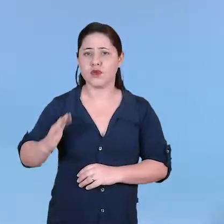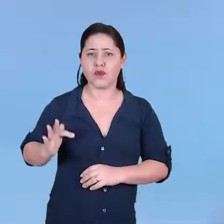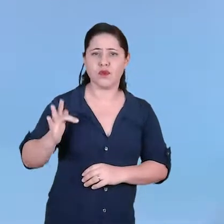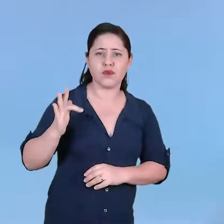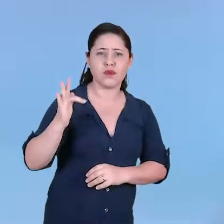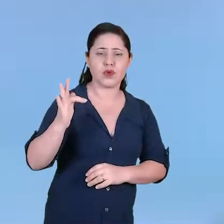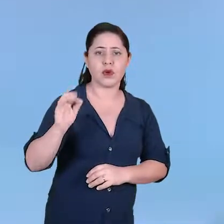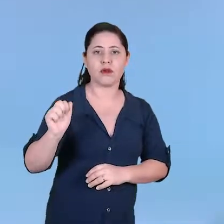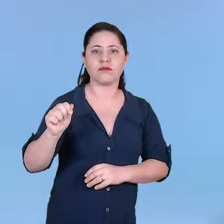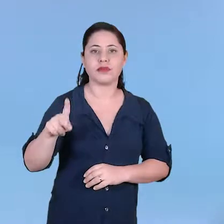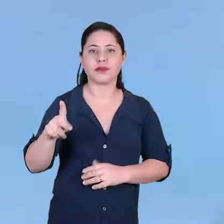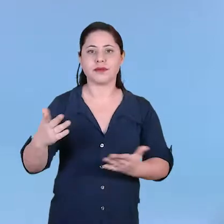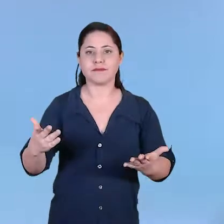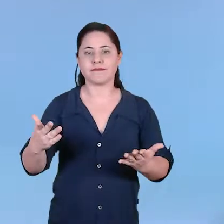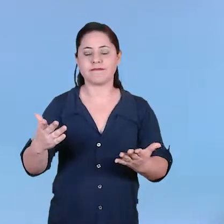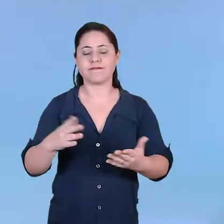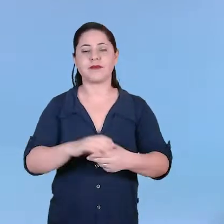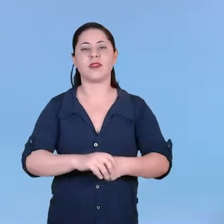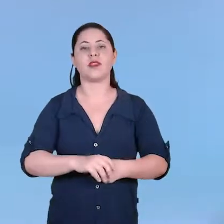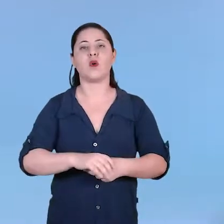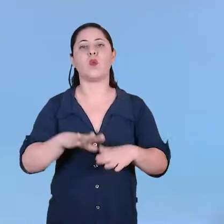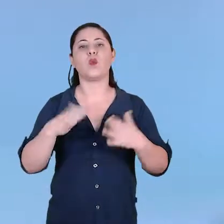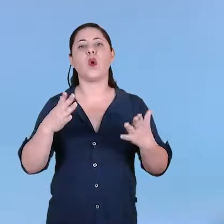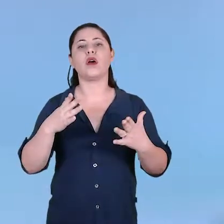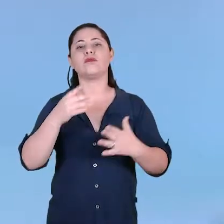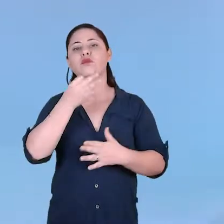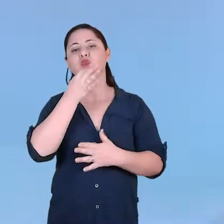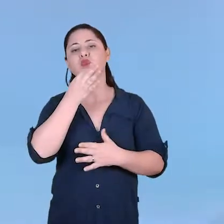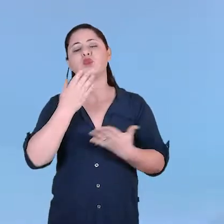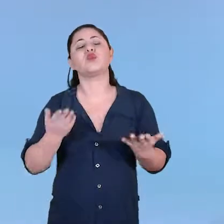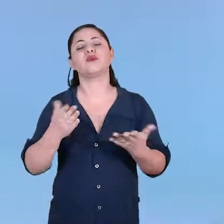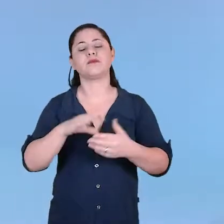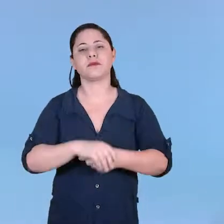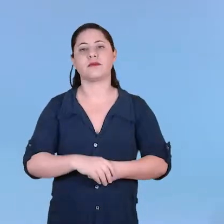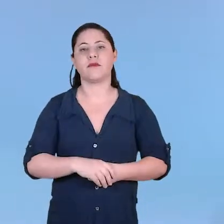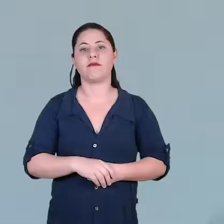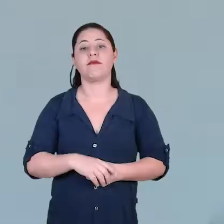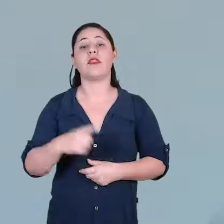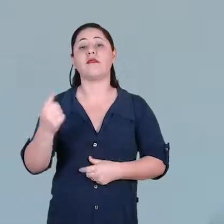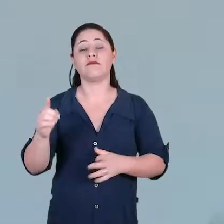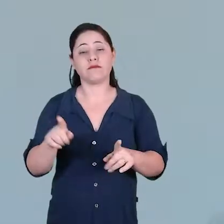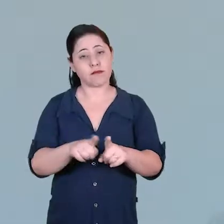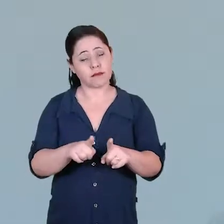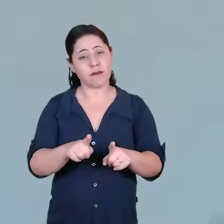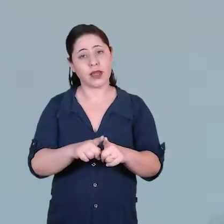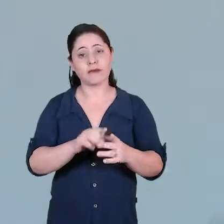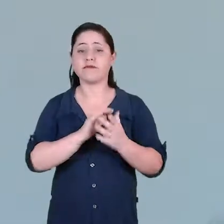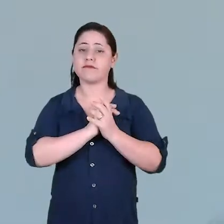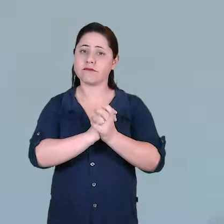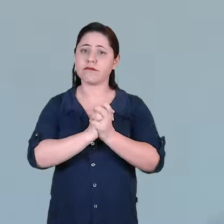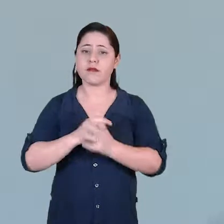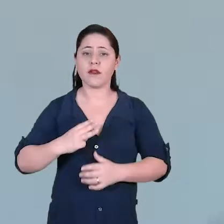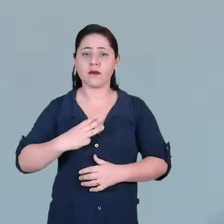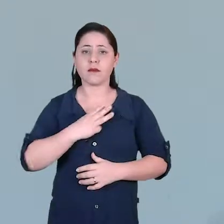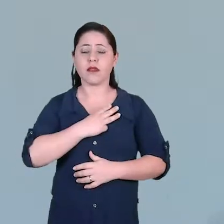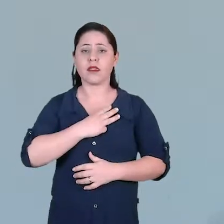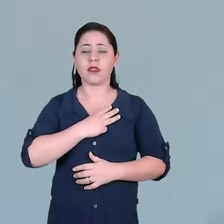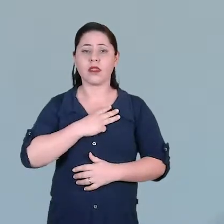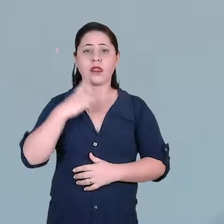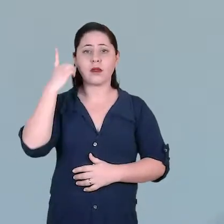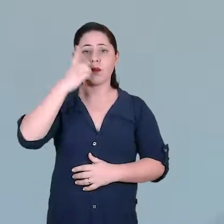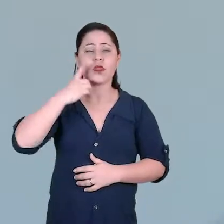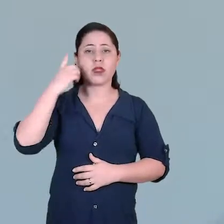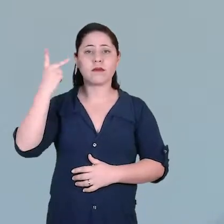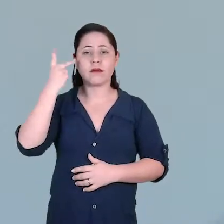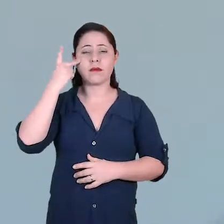futuro aposentado. Que avaliação a senhora faz nessa proposta? Eu também quero cumprimentar Maurício Picarelli, o deputado Pedro